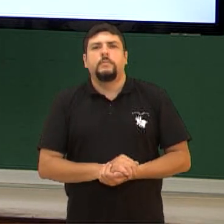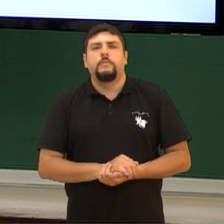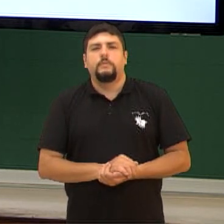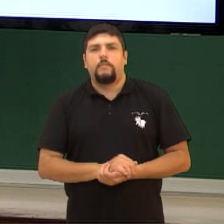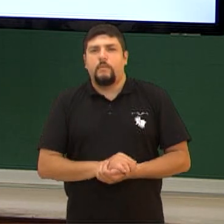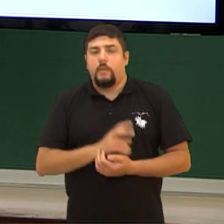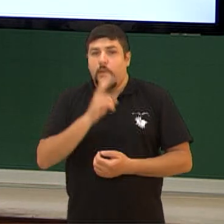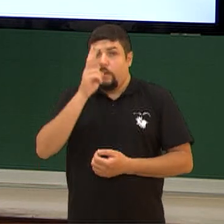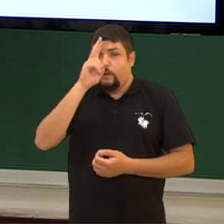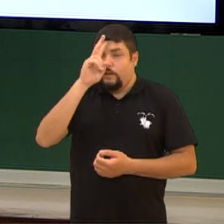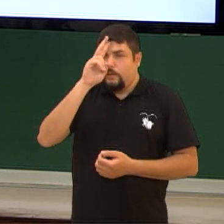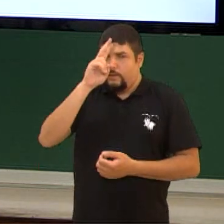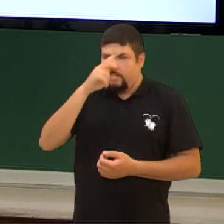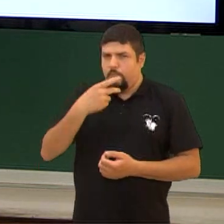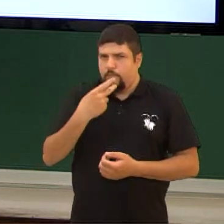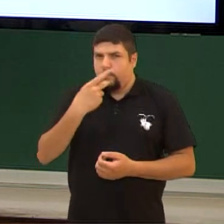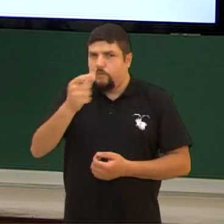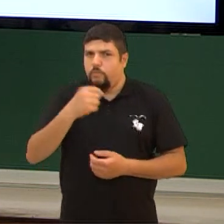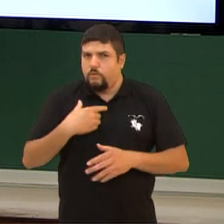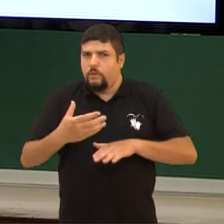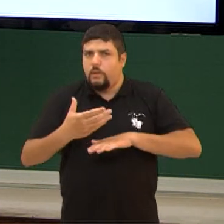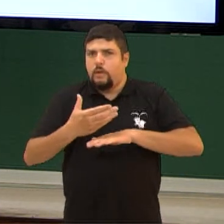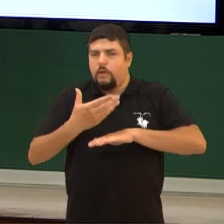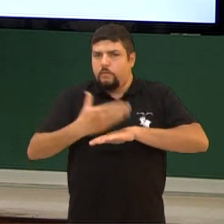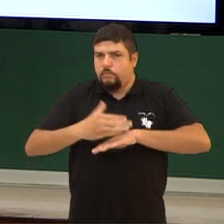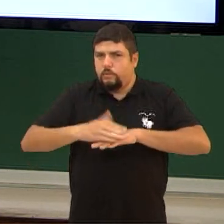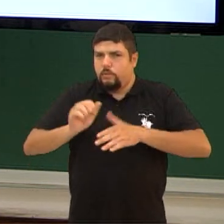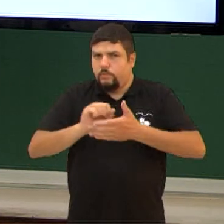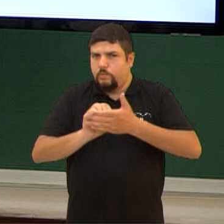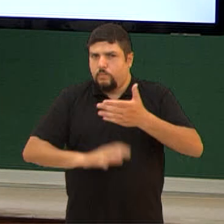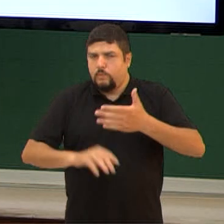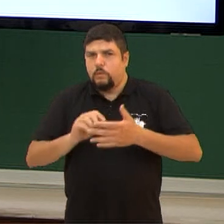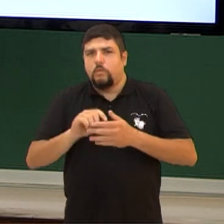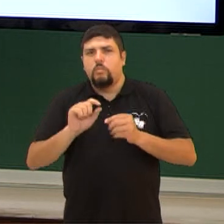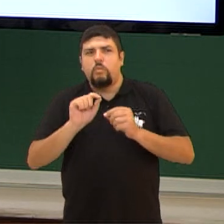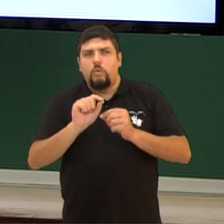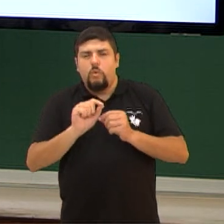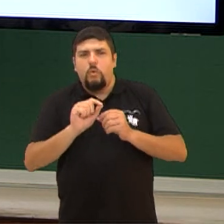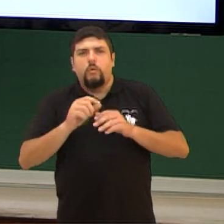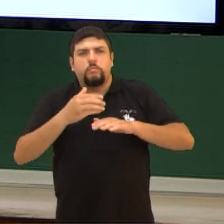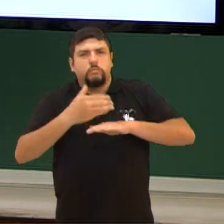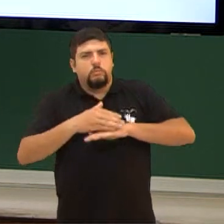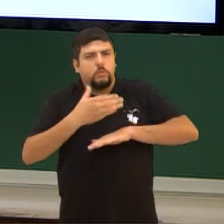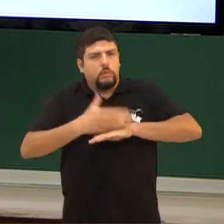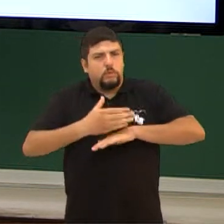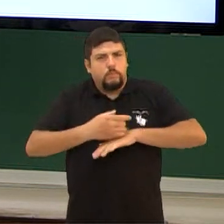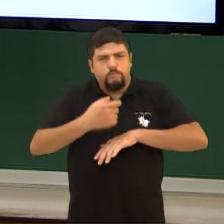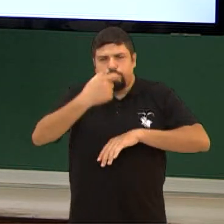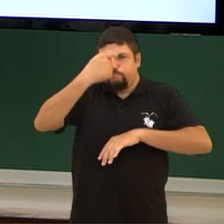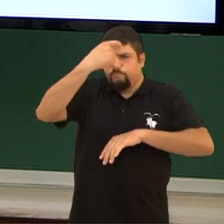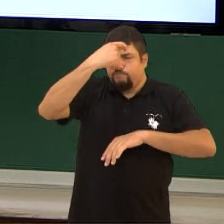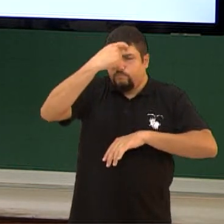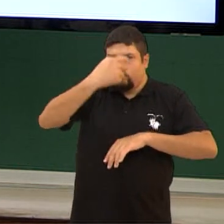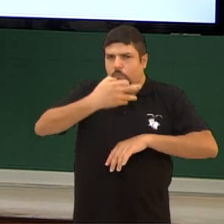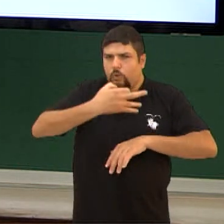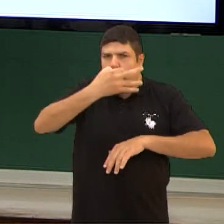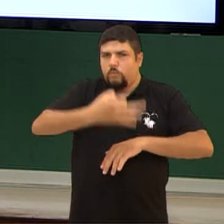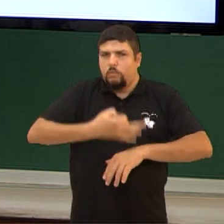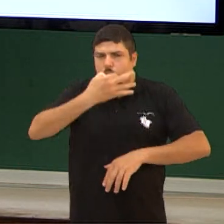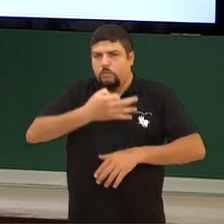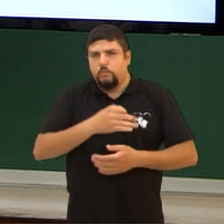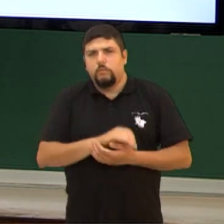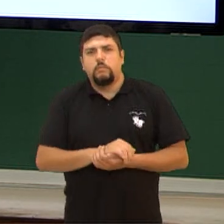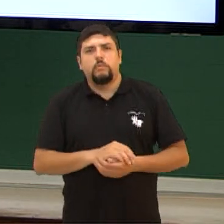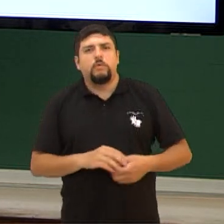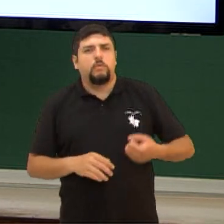Lembra que eu falei com vocês que nós teríamos um exercício aqui na nossa aula de hoje para pensamento crítico? É esse aqui, ó. Número